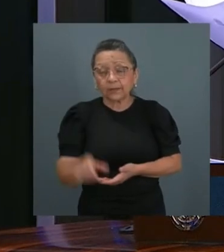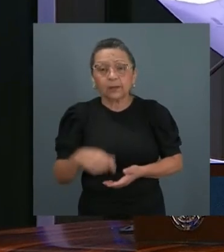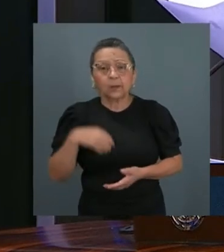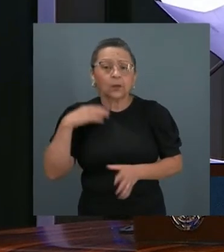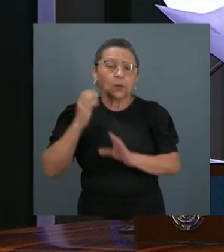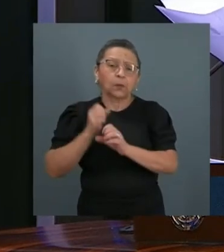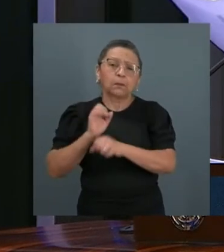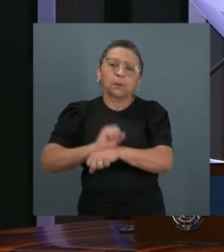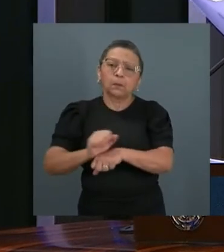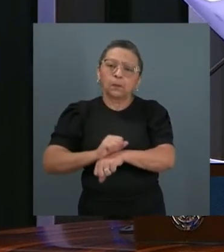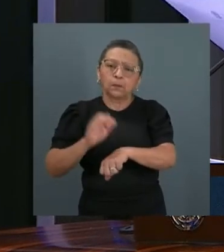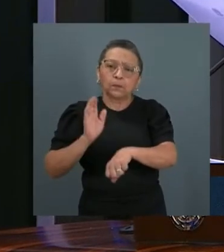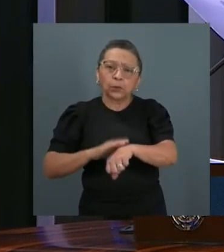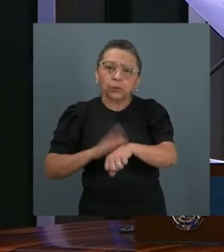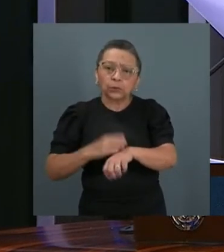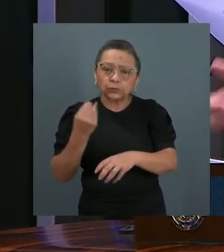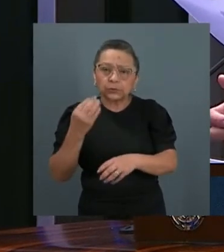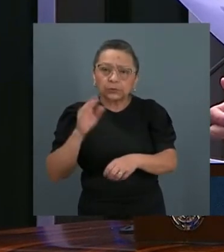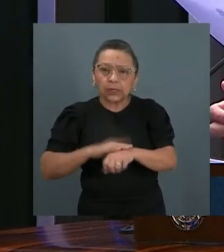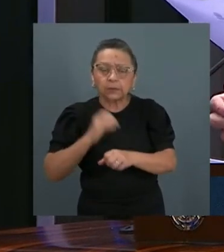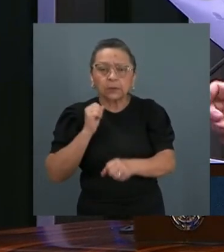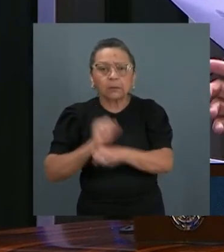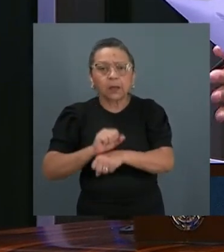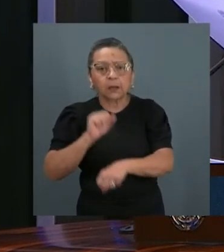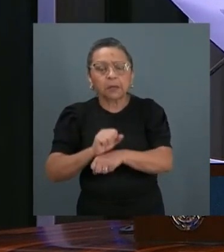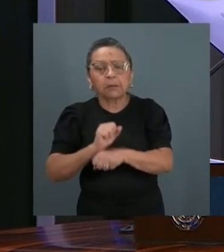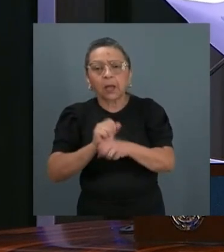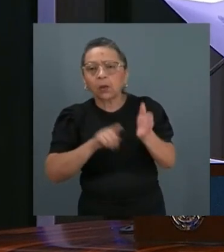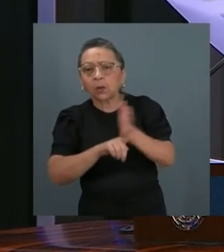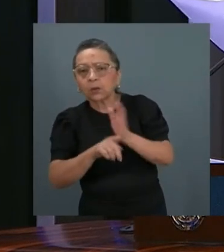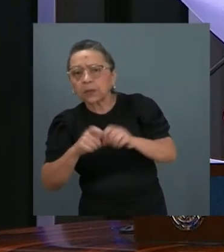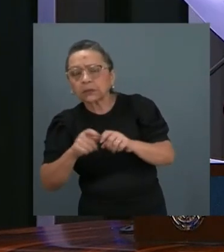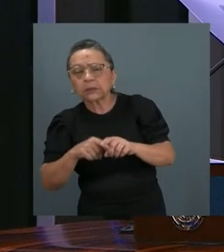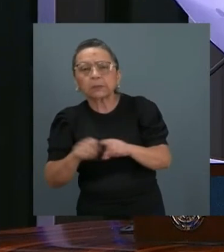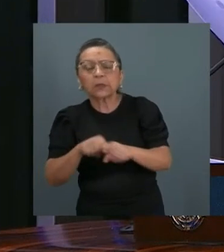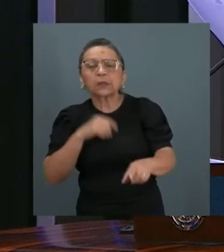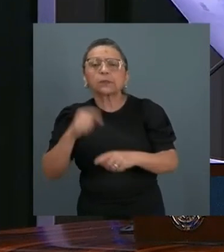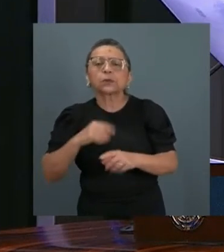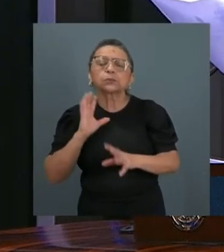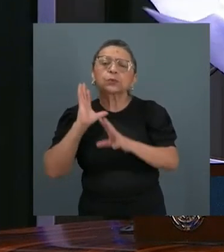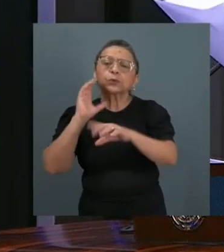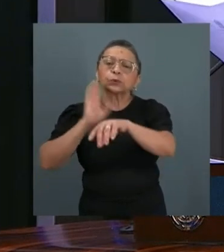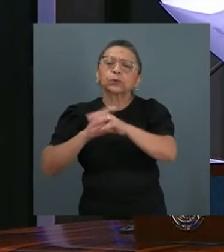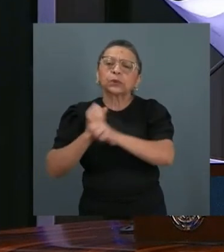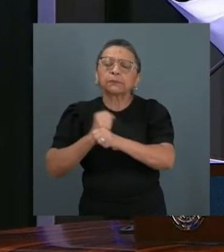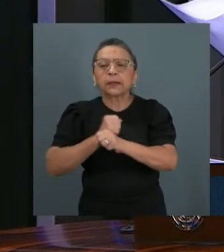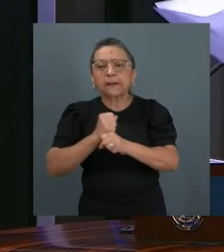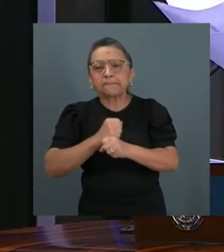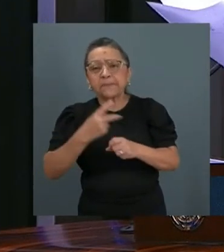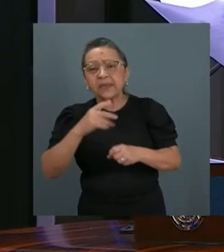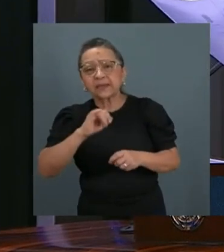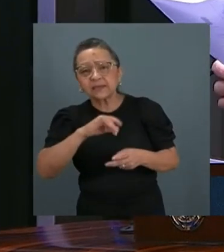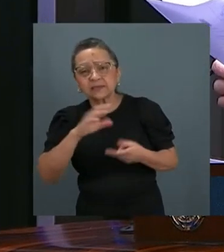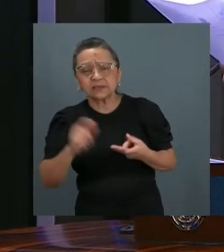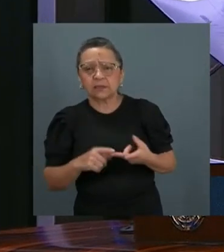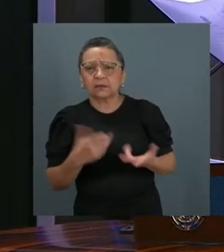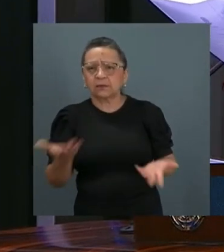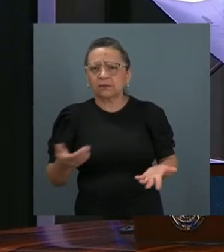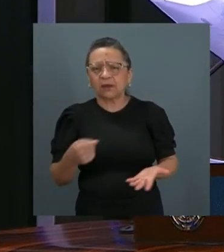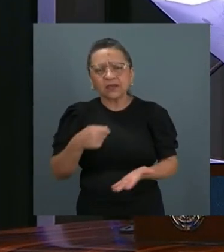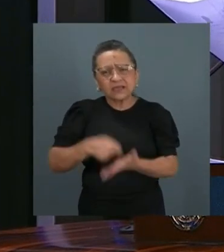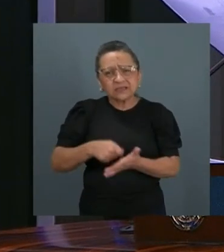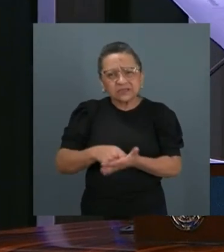longas filas de espera para consulta e depois uma longa fila para a perícia. A exigência